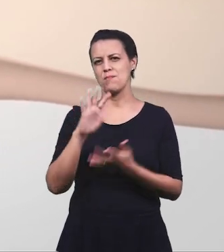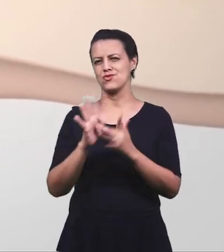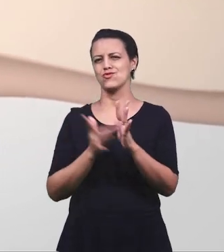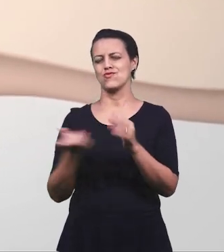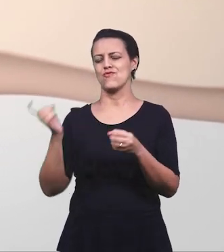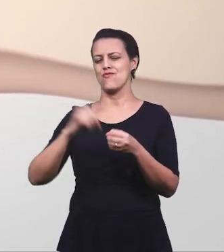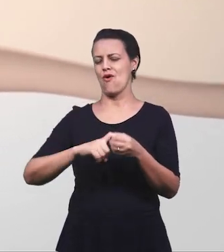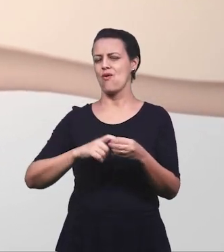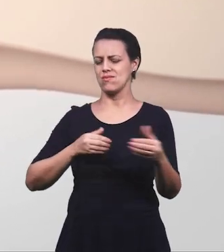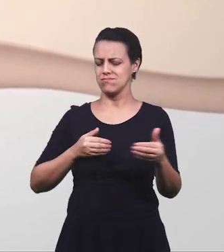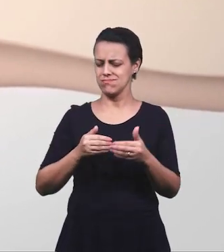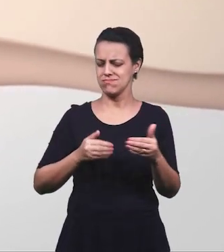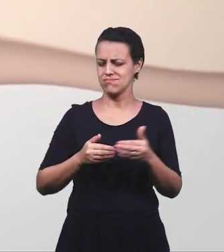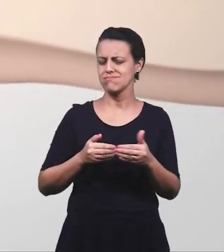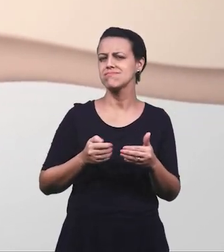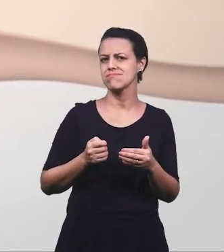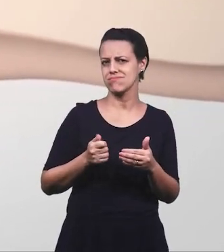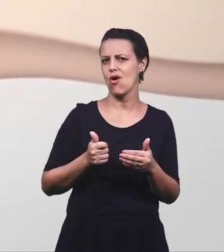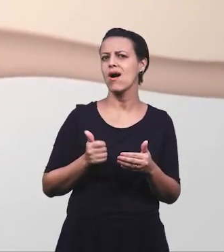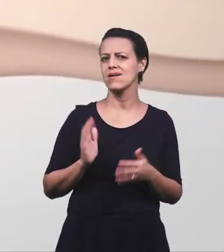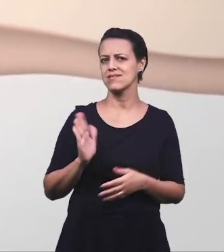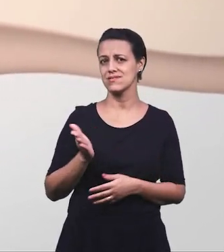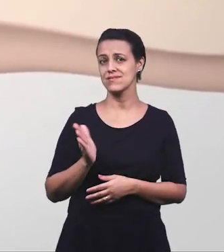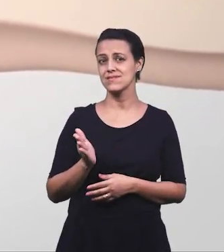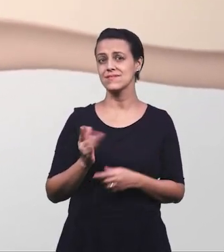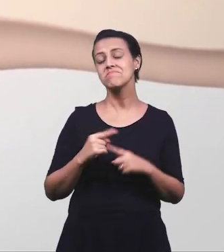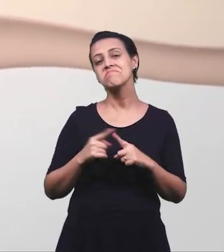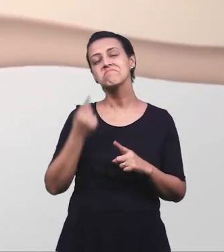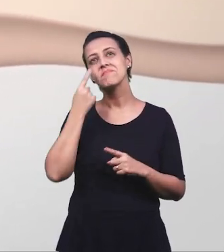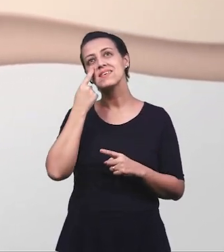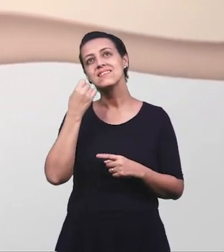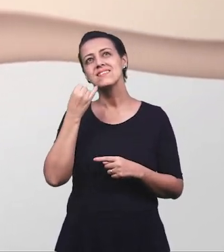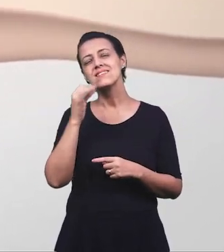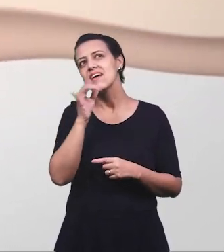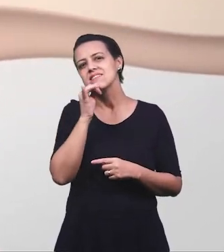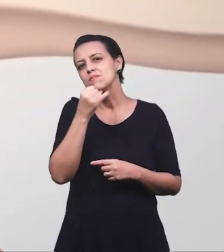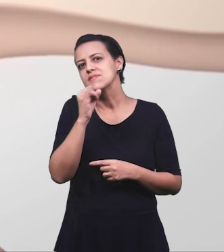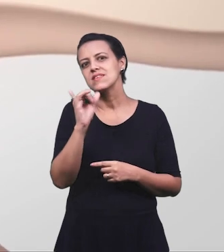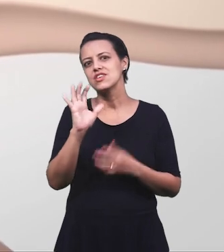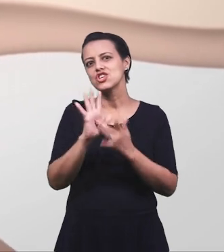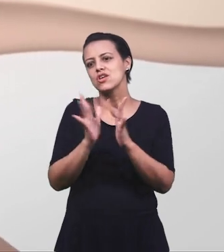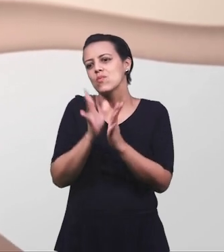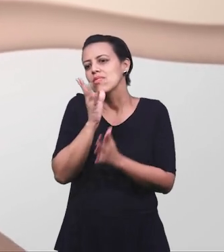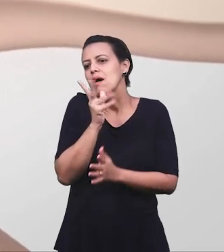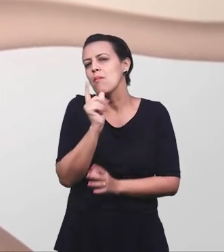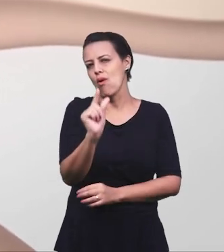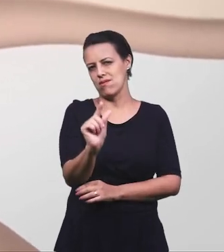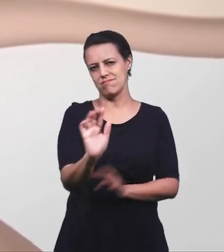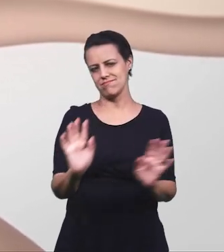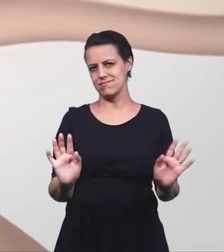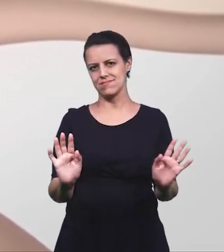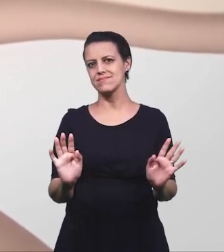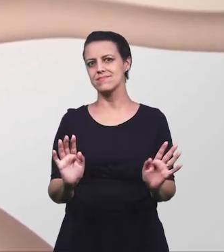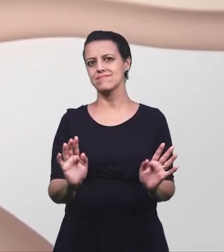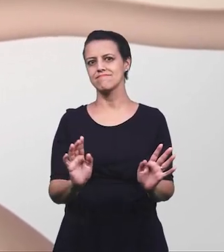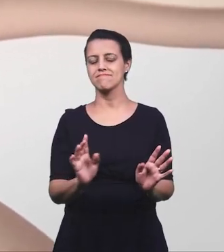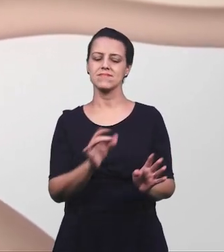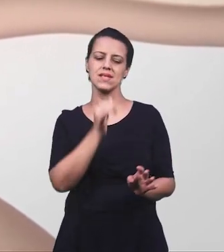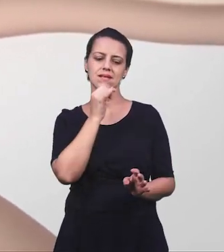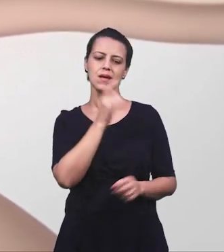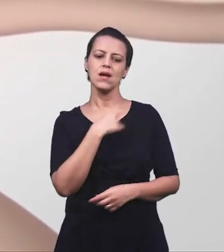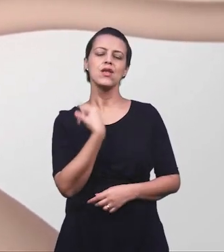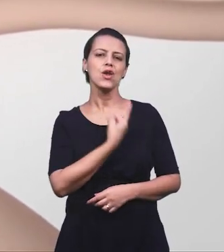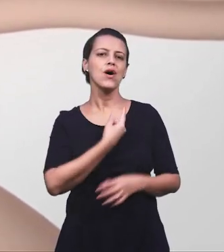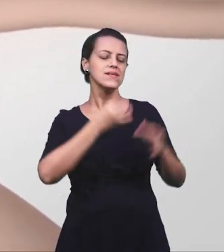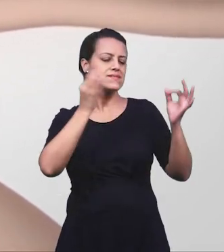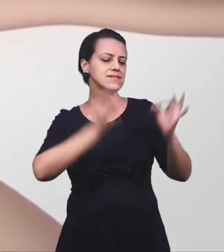está próxima, mas vamos analisar como se a volta de Jesus demorasse um pouco. Sim. Então nós temos a certeza, do ponto de vista da engenharia